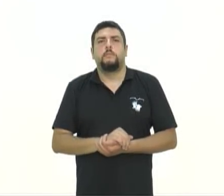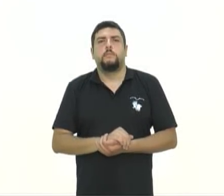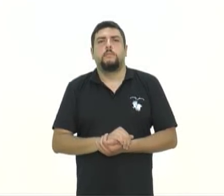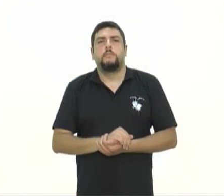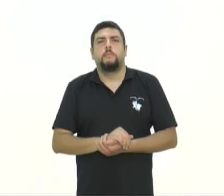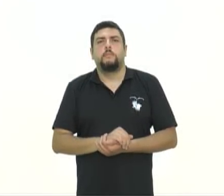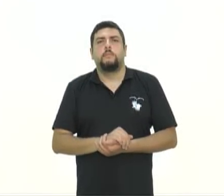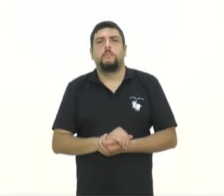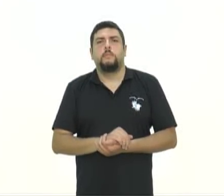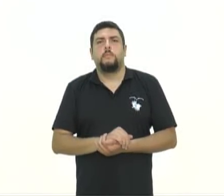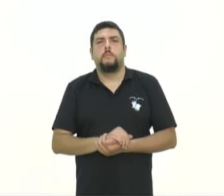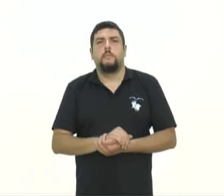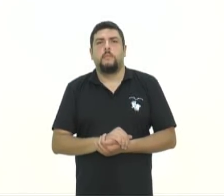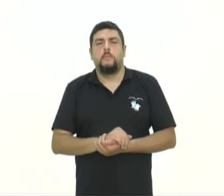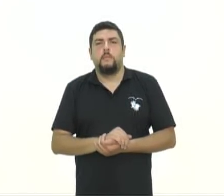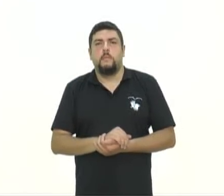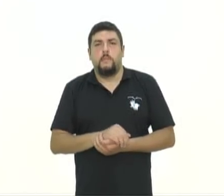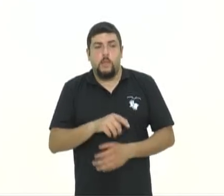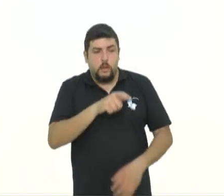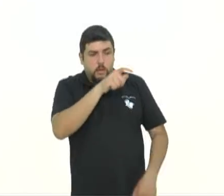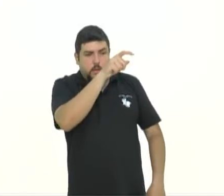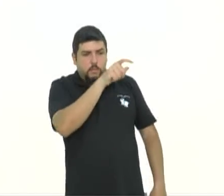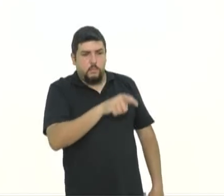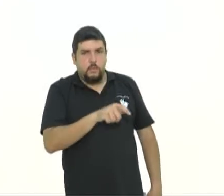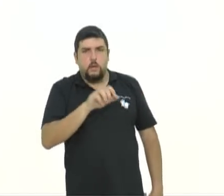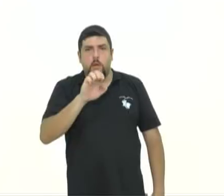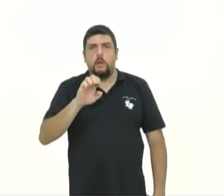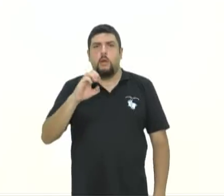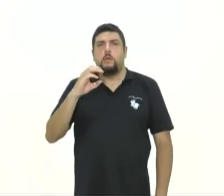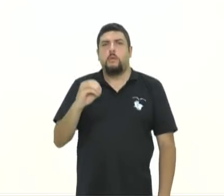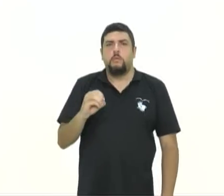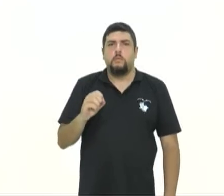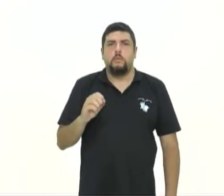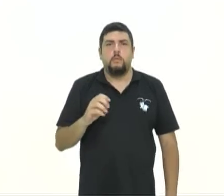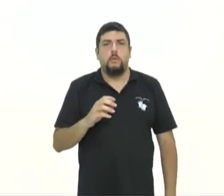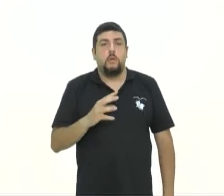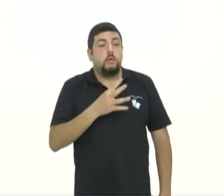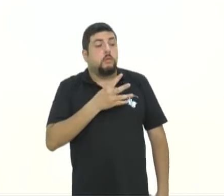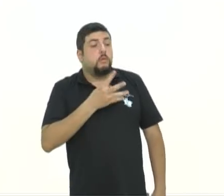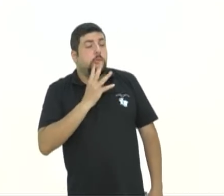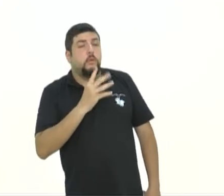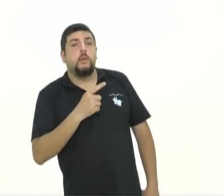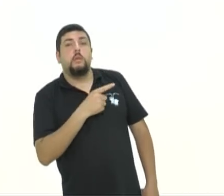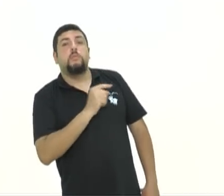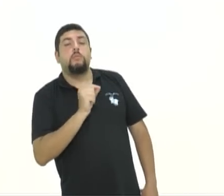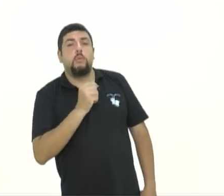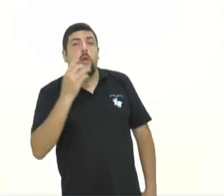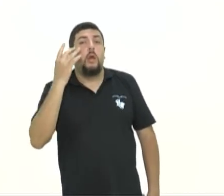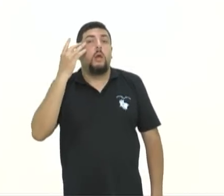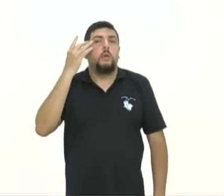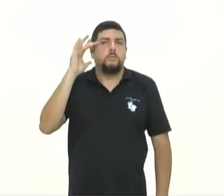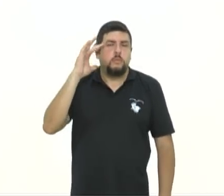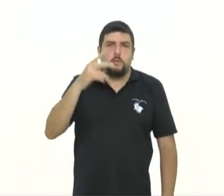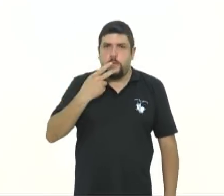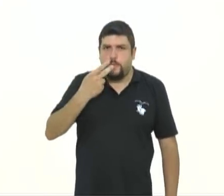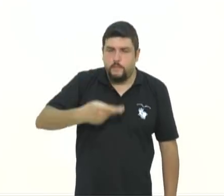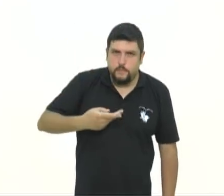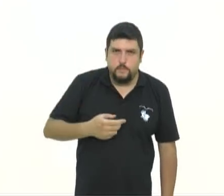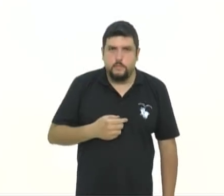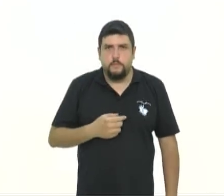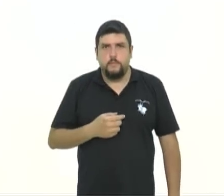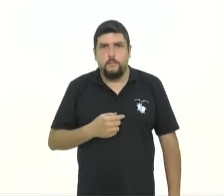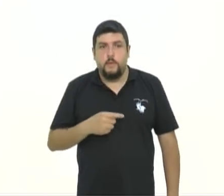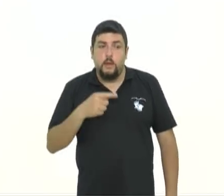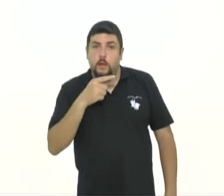frase. A ninfa Eco ficou conhecida como aquela que não sabe falar em primeiro lugar,